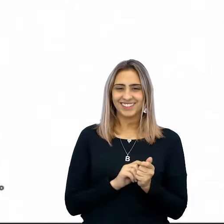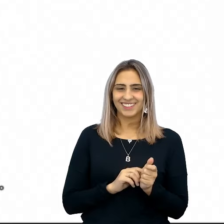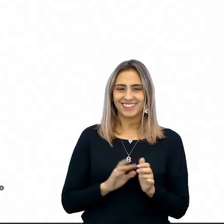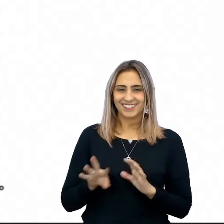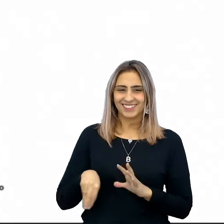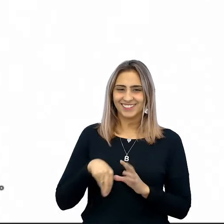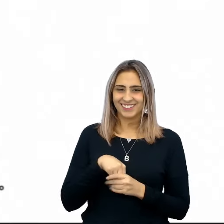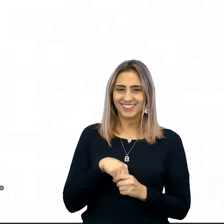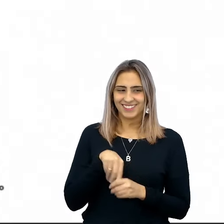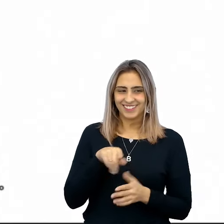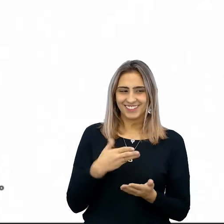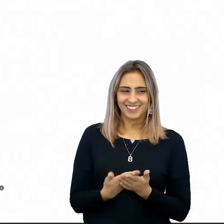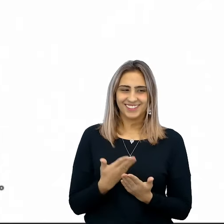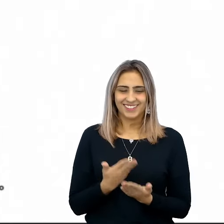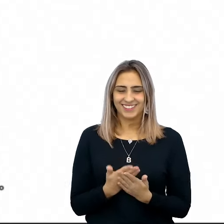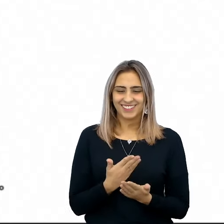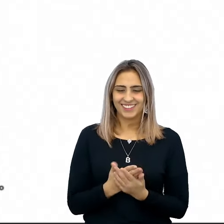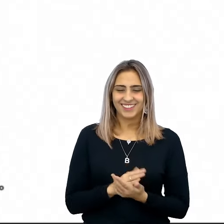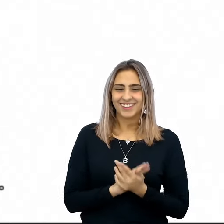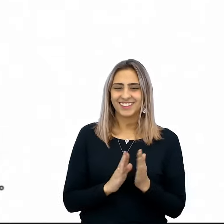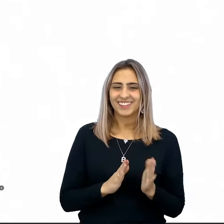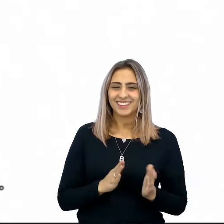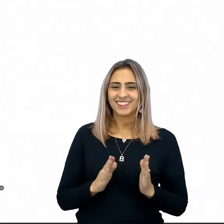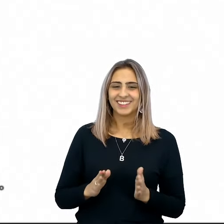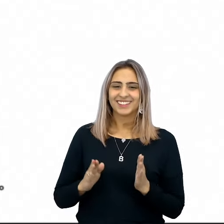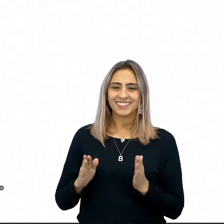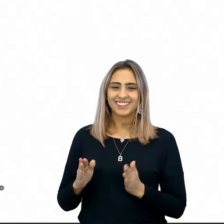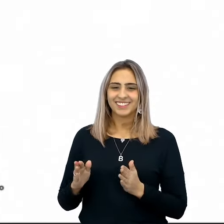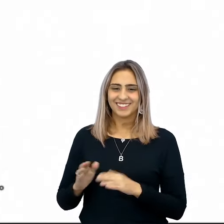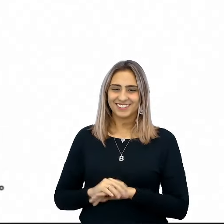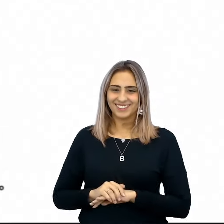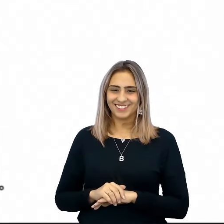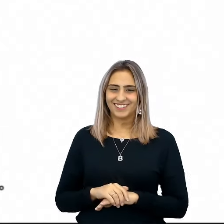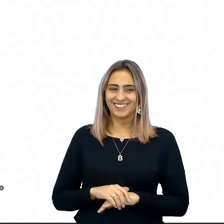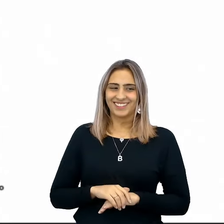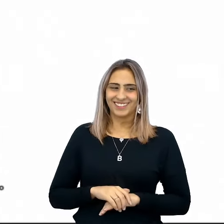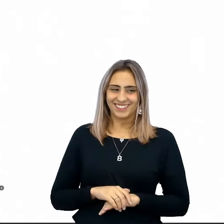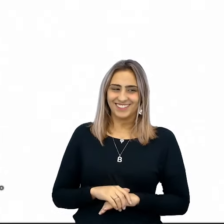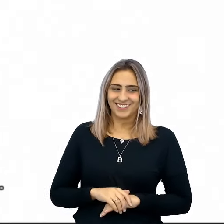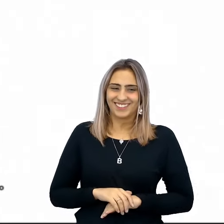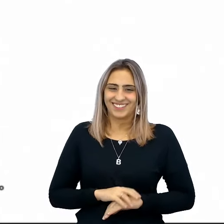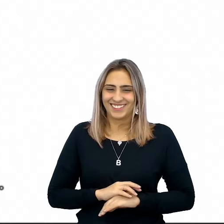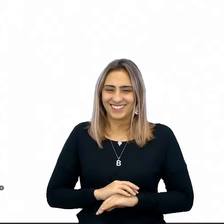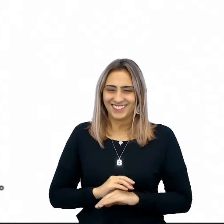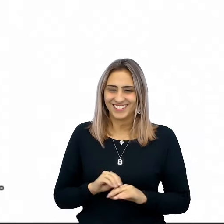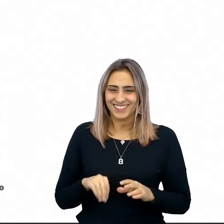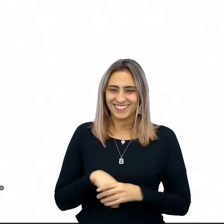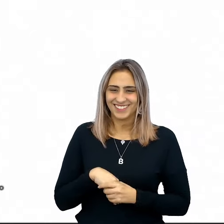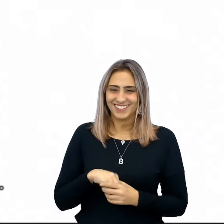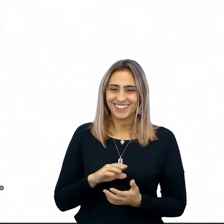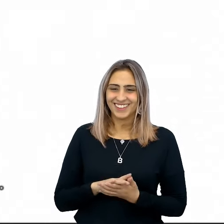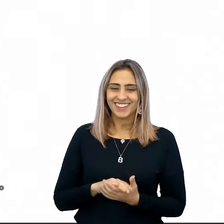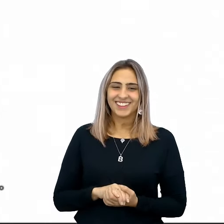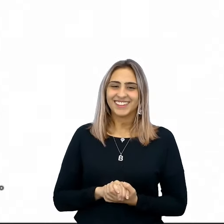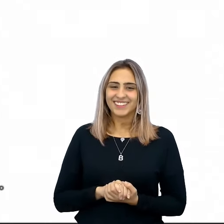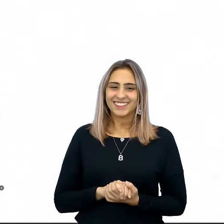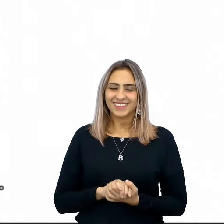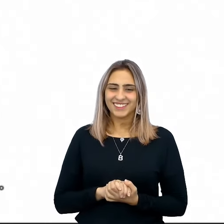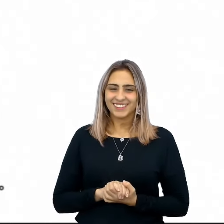nessa aula aqui na sequência didática 6, vai ser resolver